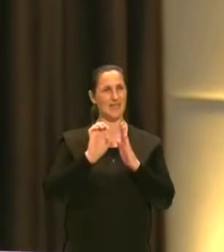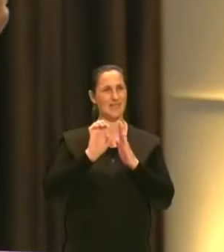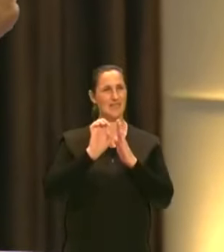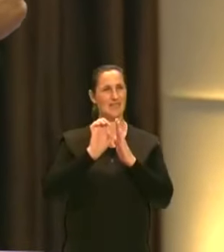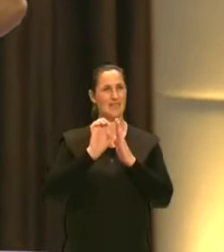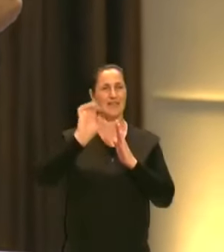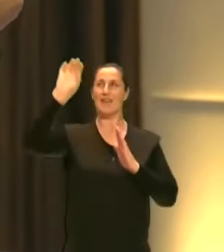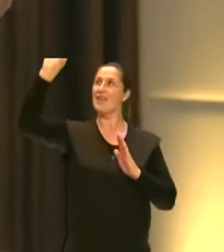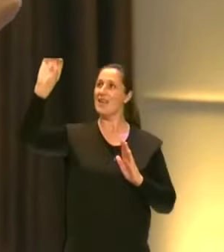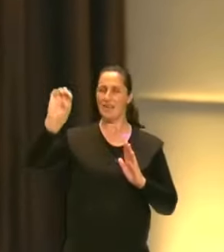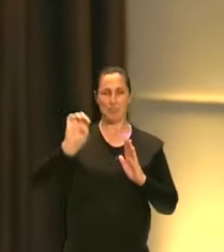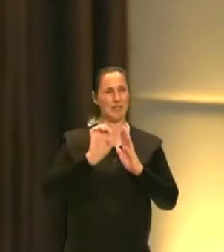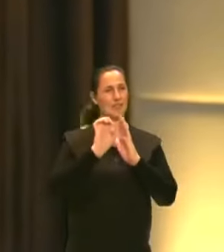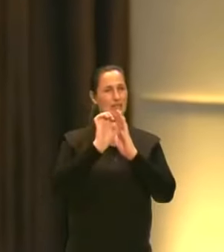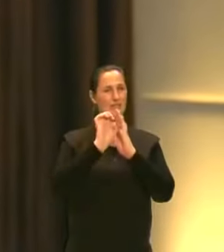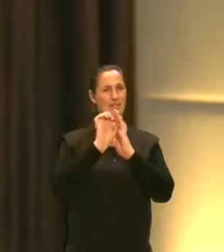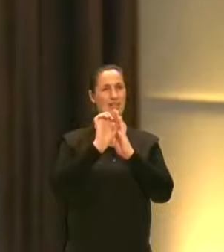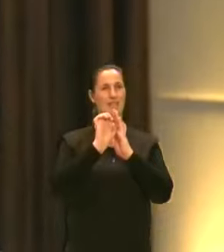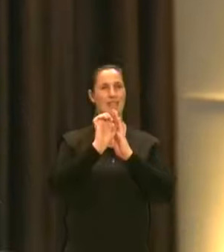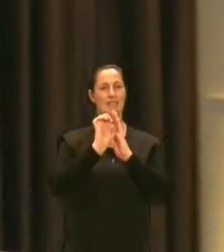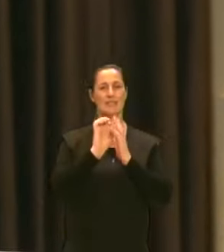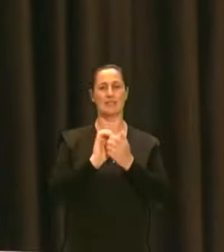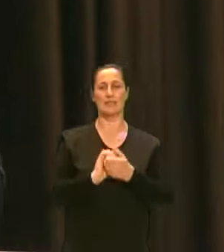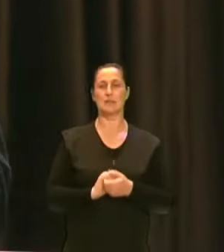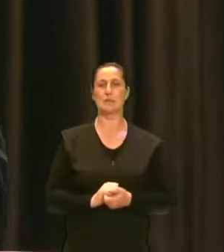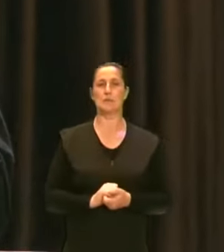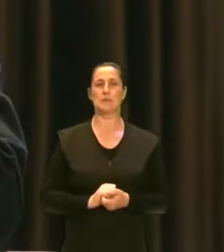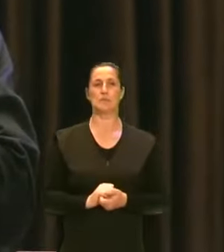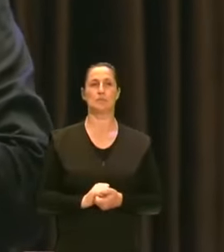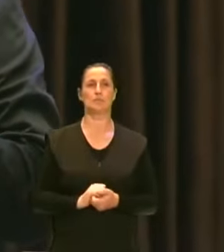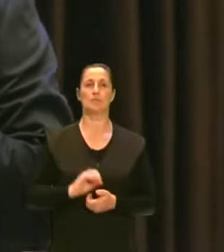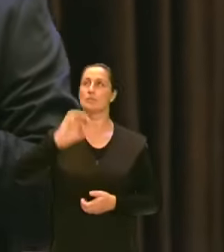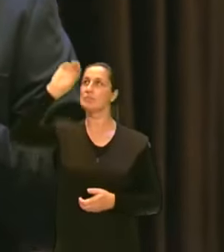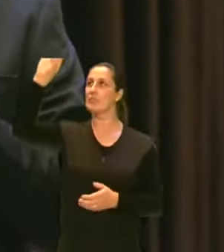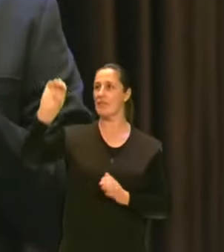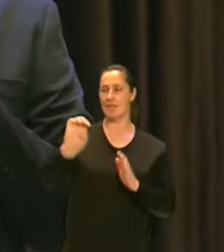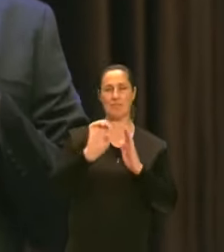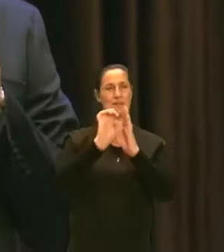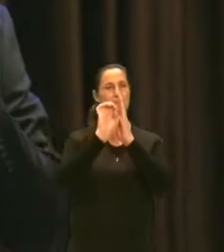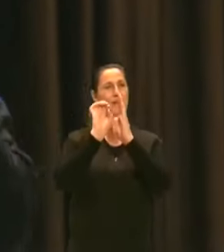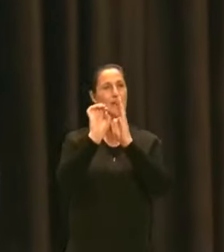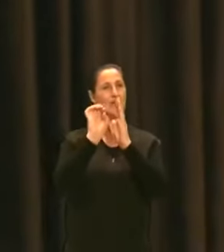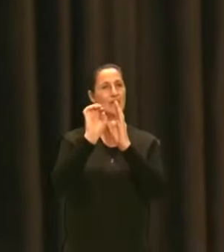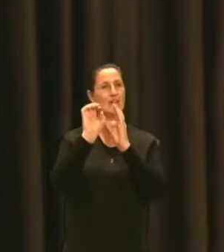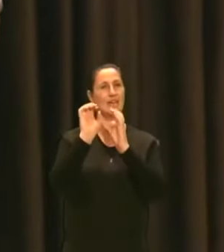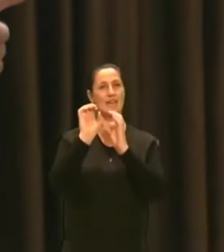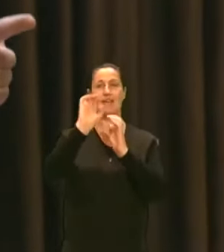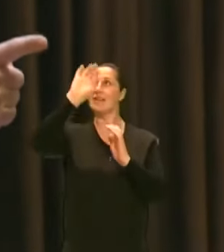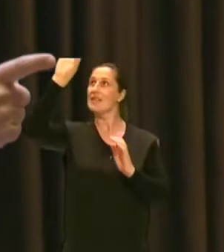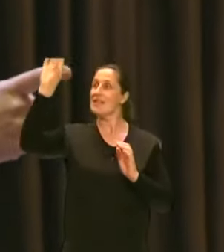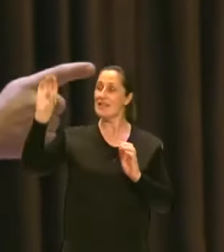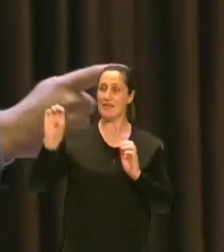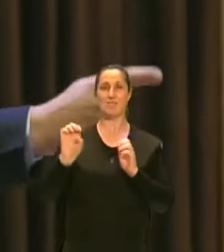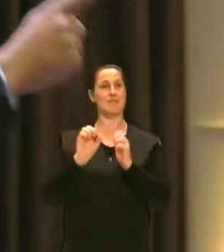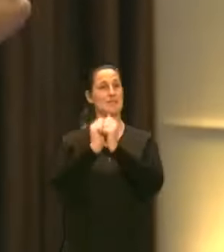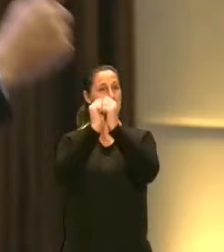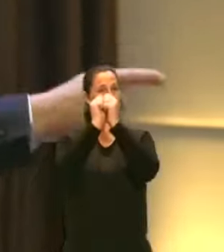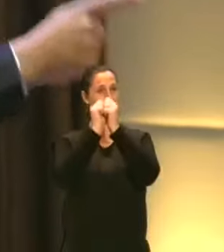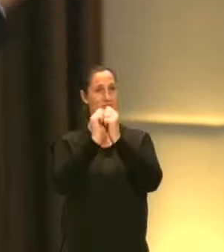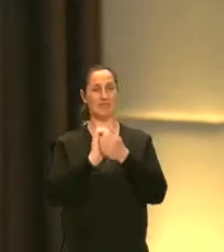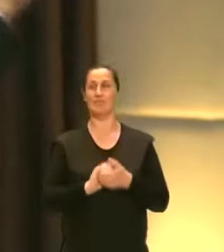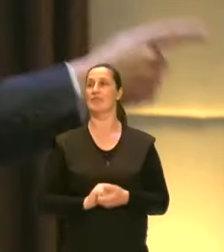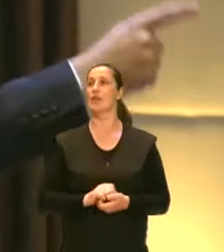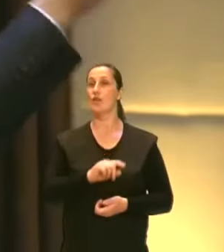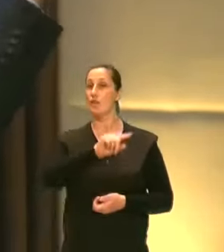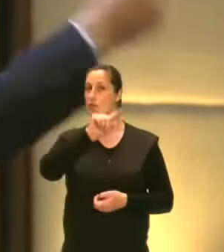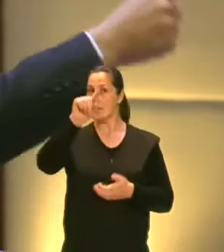Mas hoje, eu quero que você olhe para aquele que te segura e diz para você, você não vai cair.